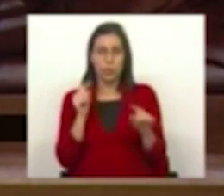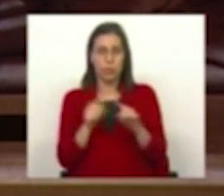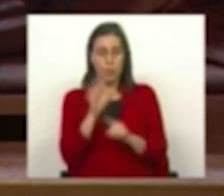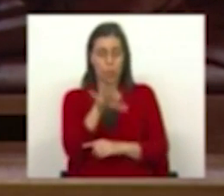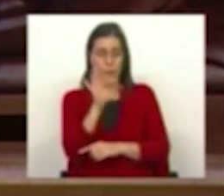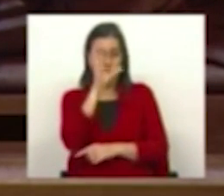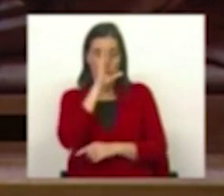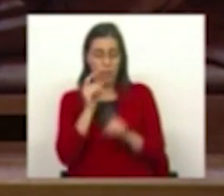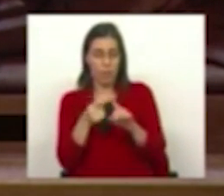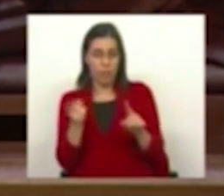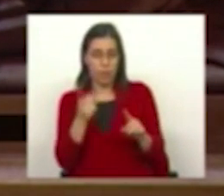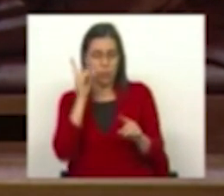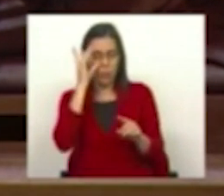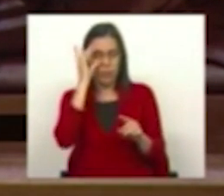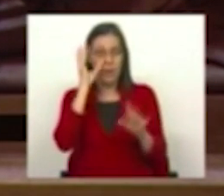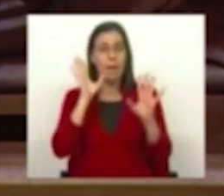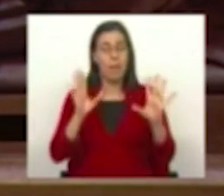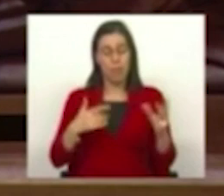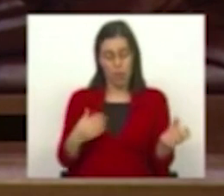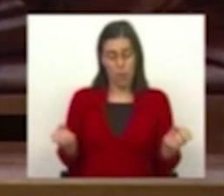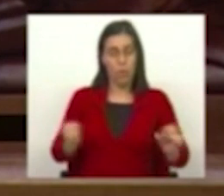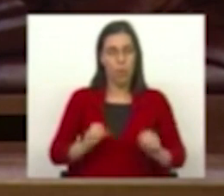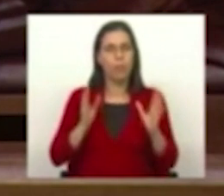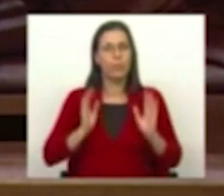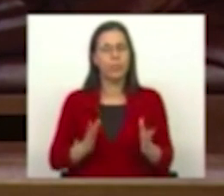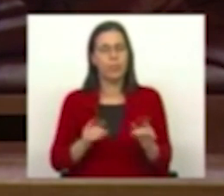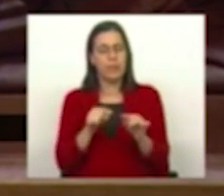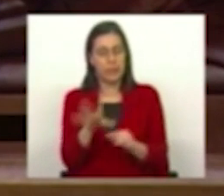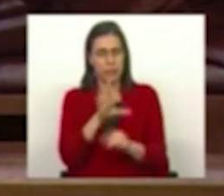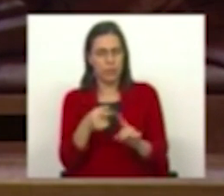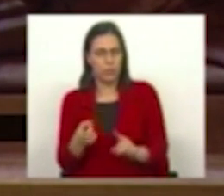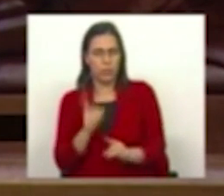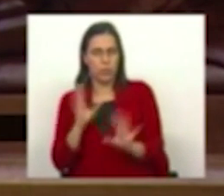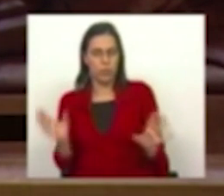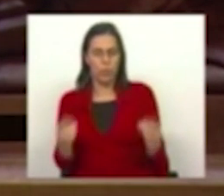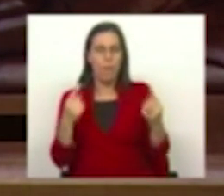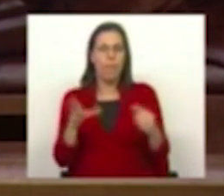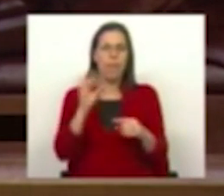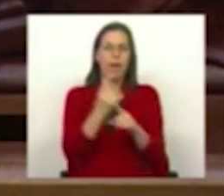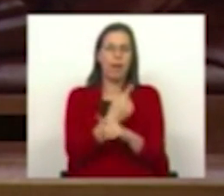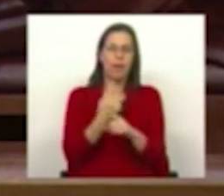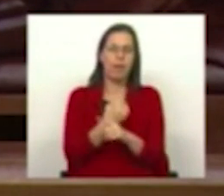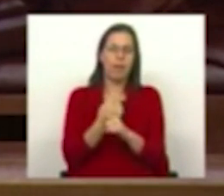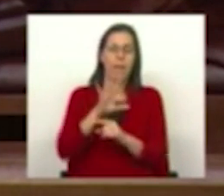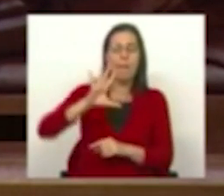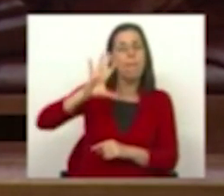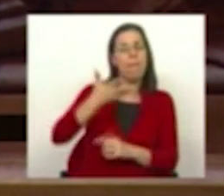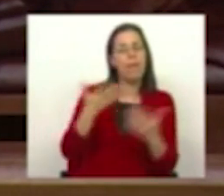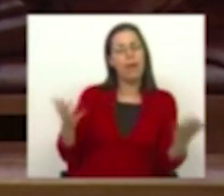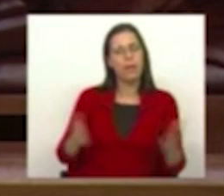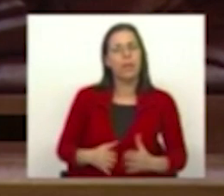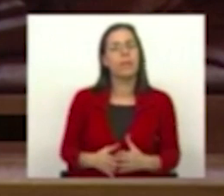a opção do governo, mas não tinha nem tem de ser assim. Havia e há mais bastantes no país para